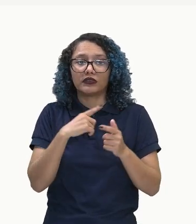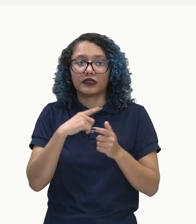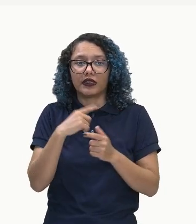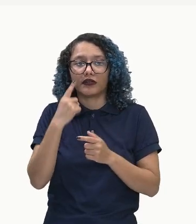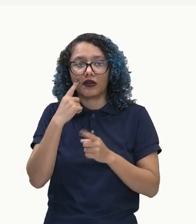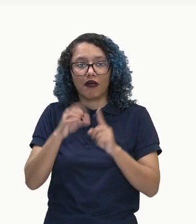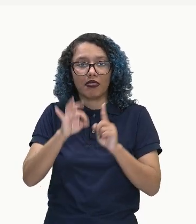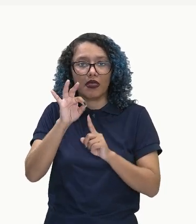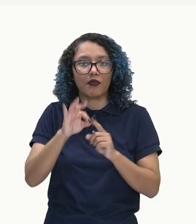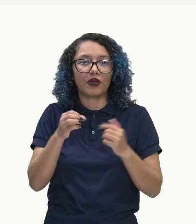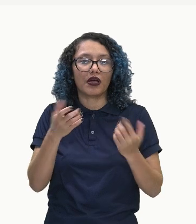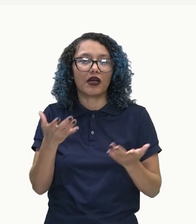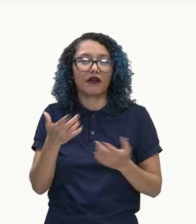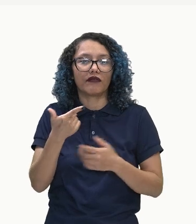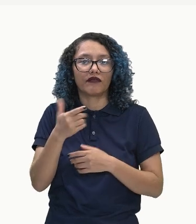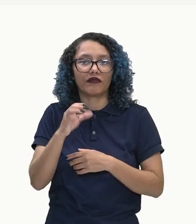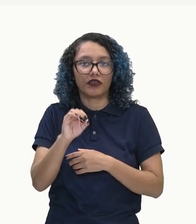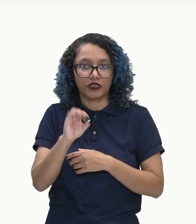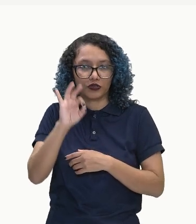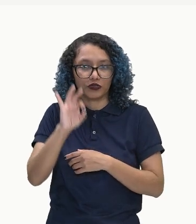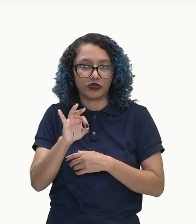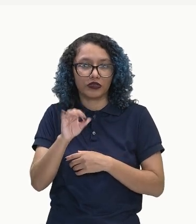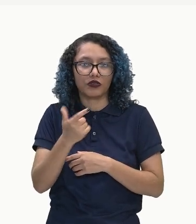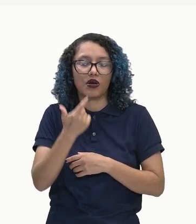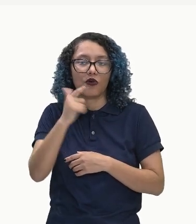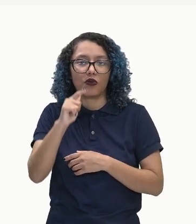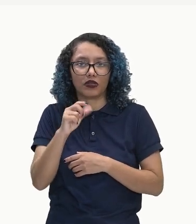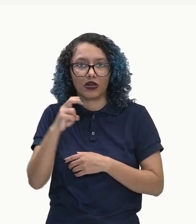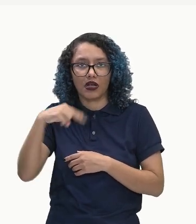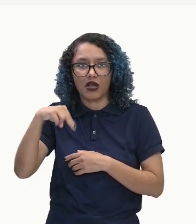térmica, 20%, nuclear, apenas